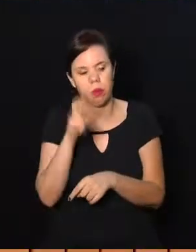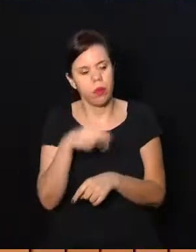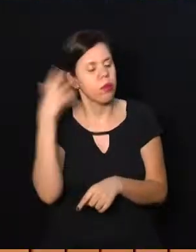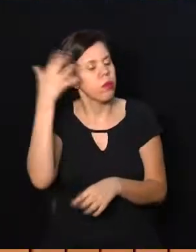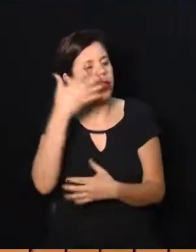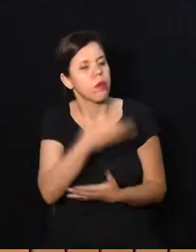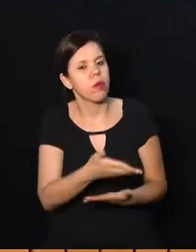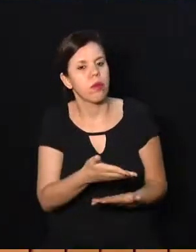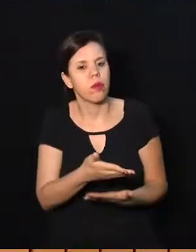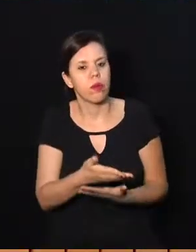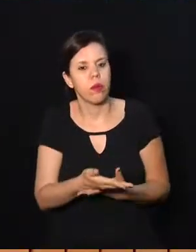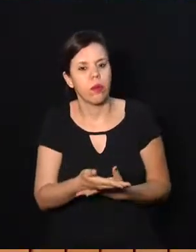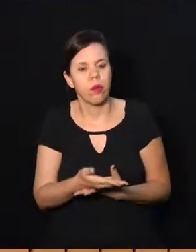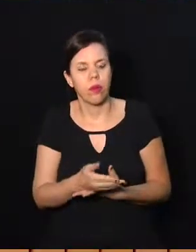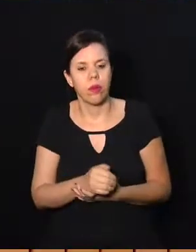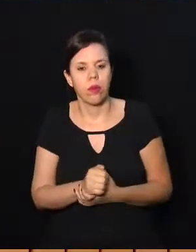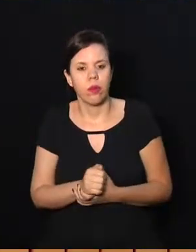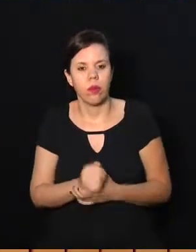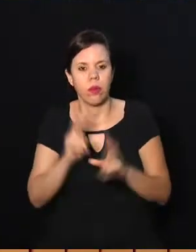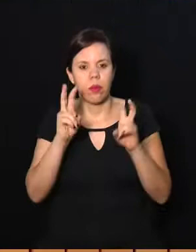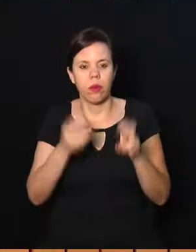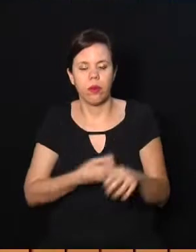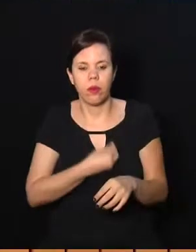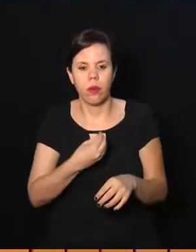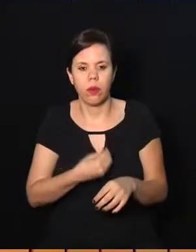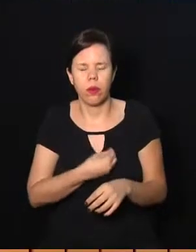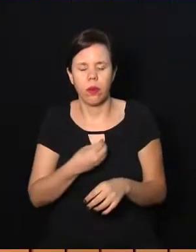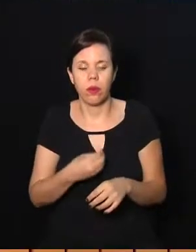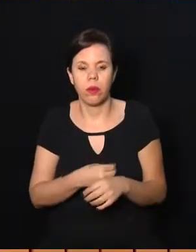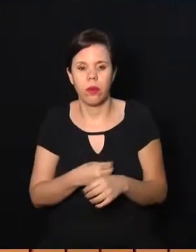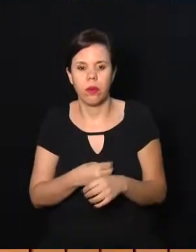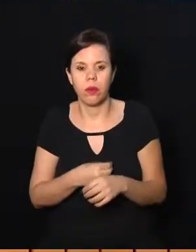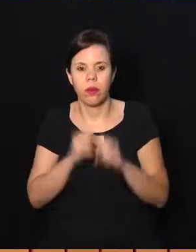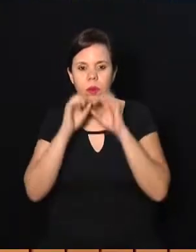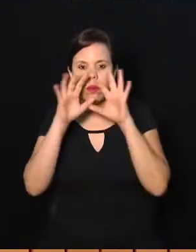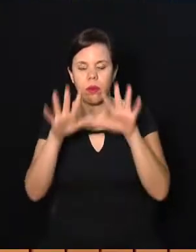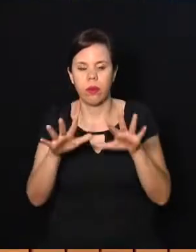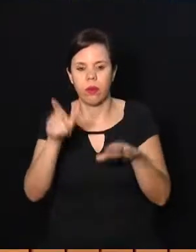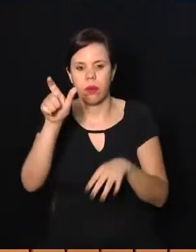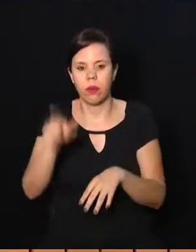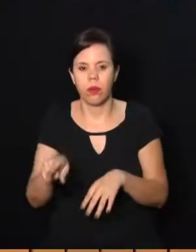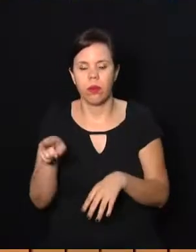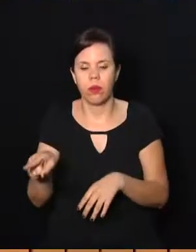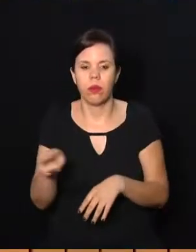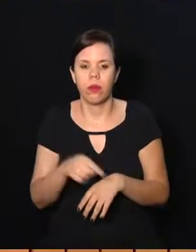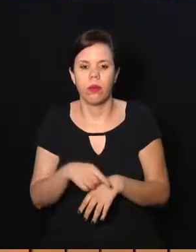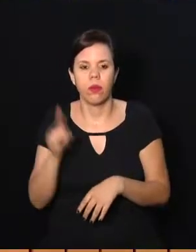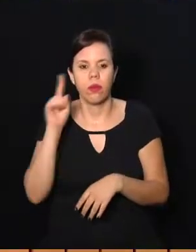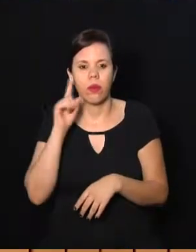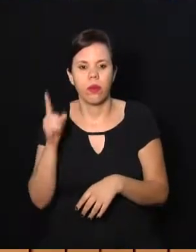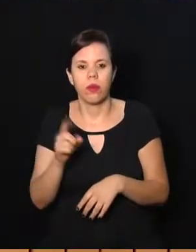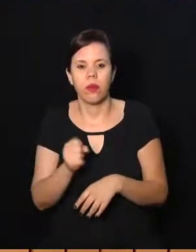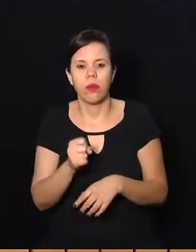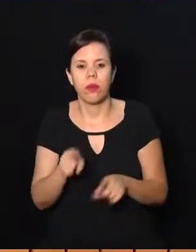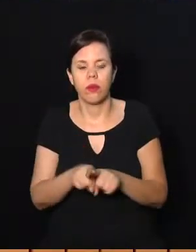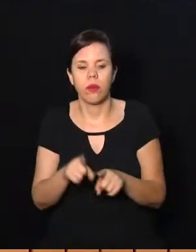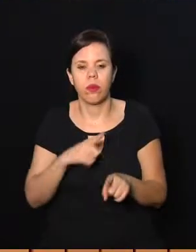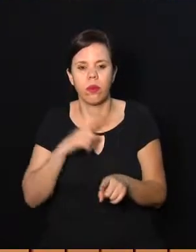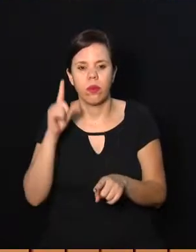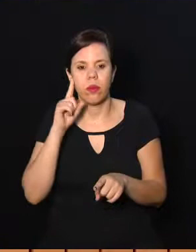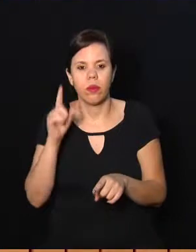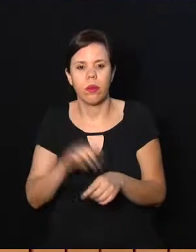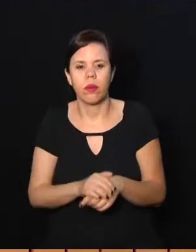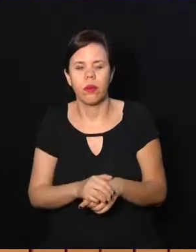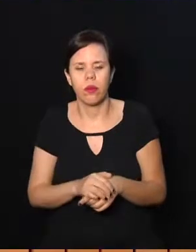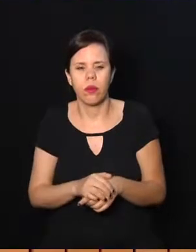ver a colocação que se faz pela vida por essa abençoada pessoa. E no dia 8 nós teremos o dia do